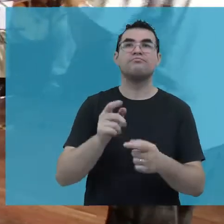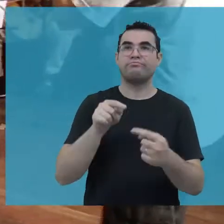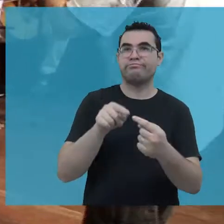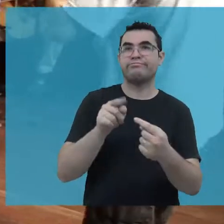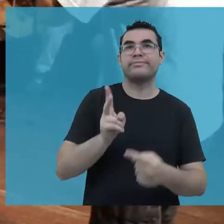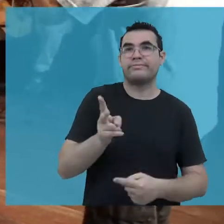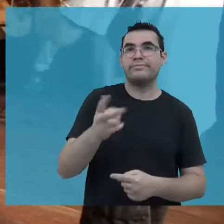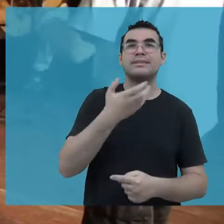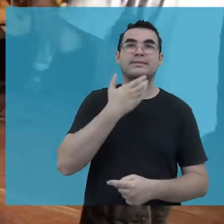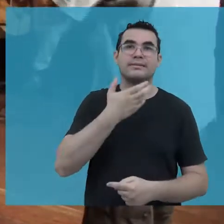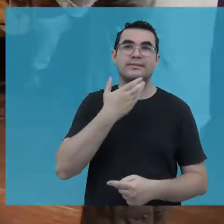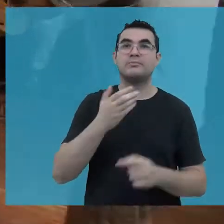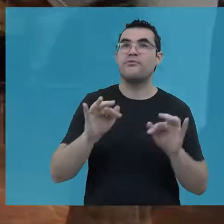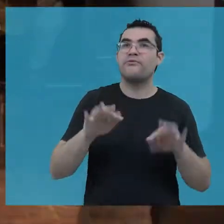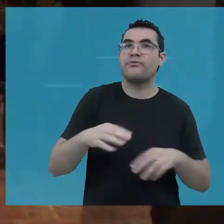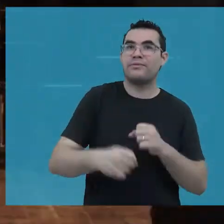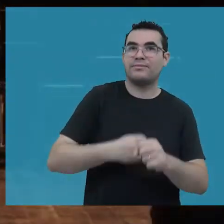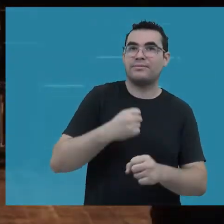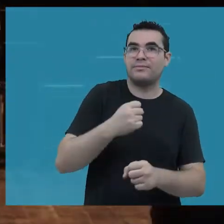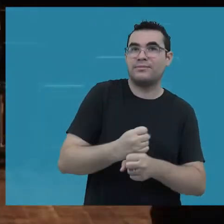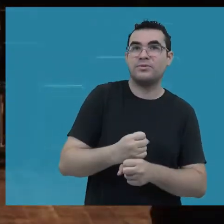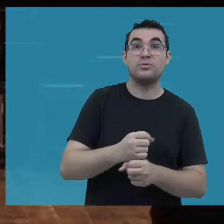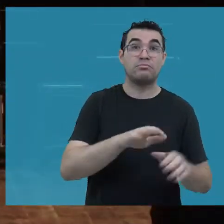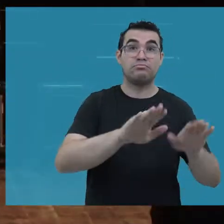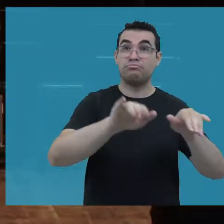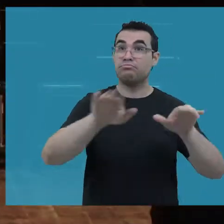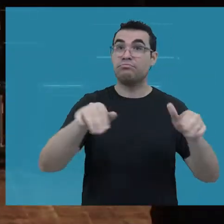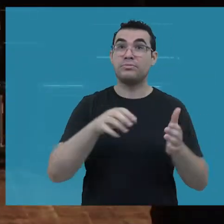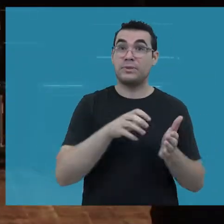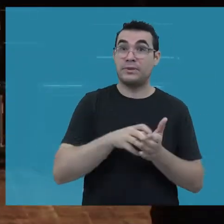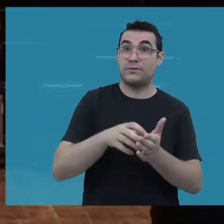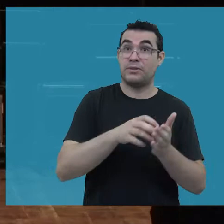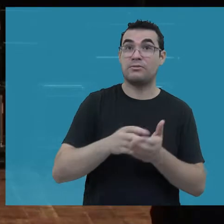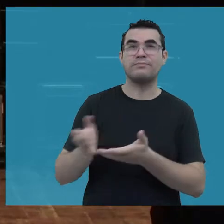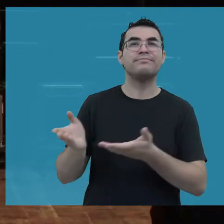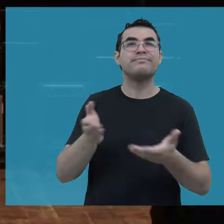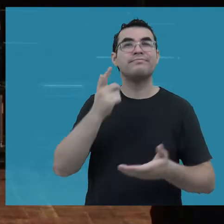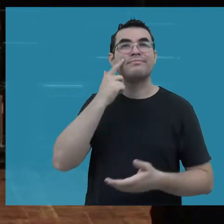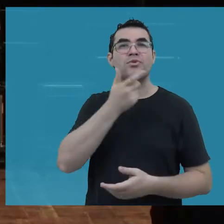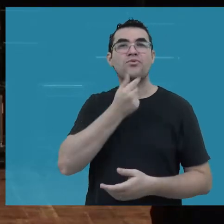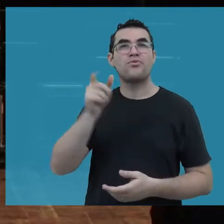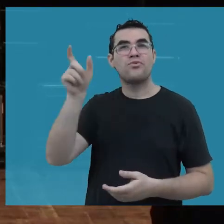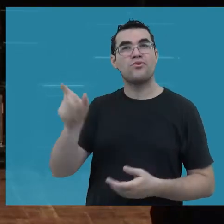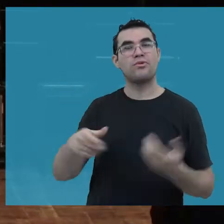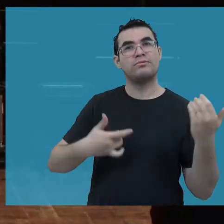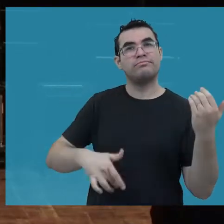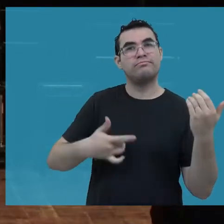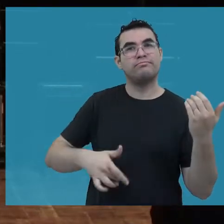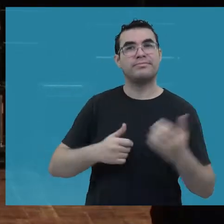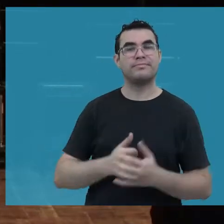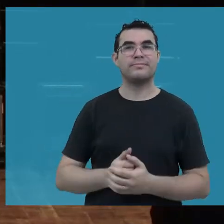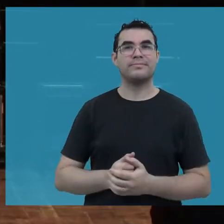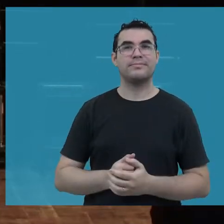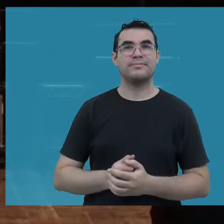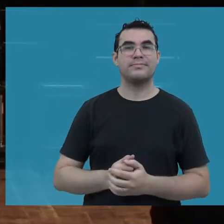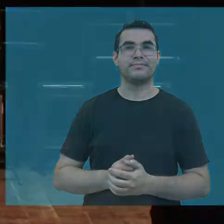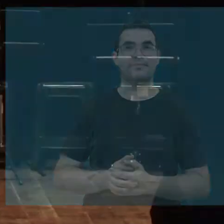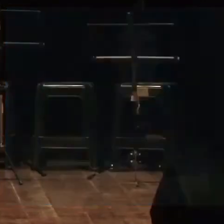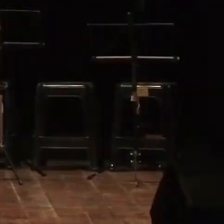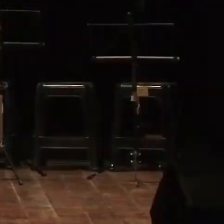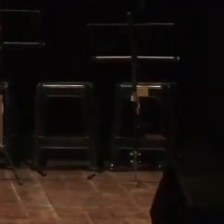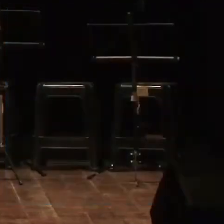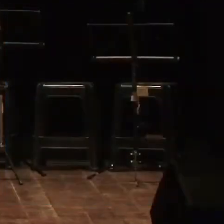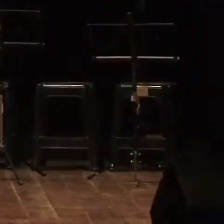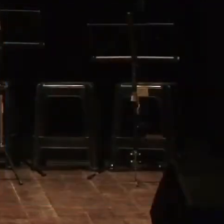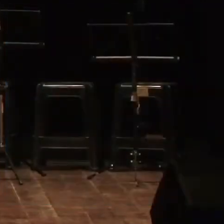de ano dos servidores da UFC, trouxe a beleza e a simplicidade da voz e violão do professor André Dias. Toda noite